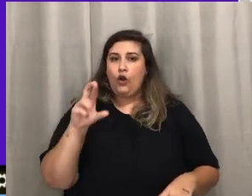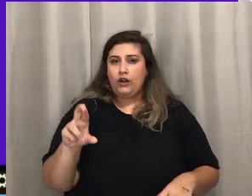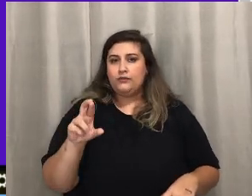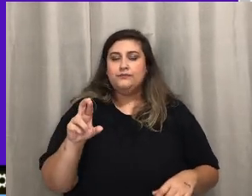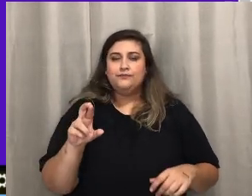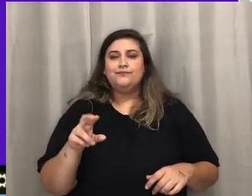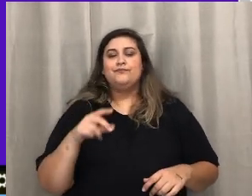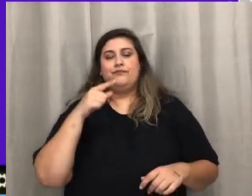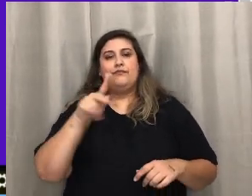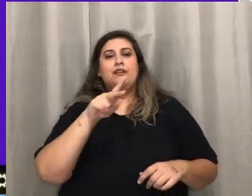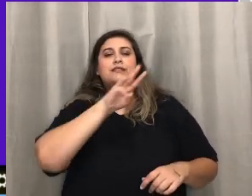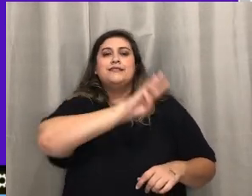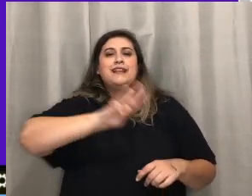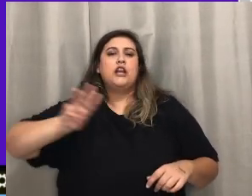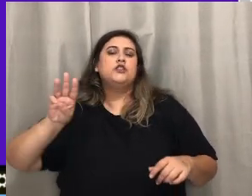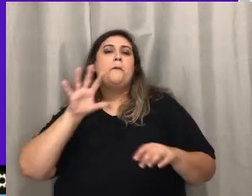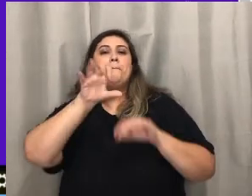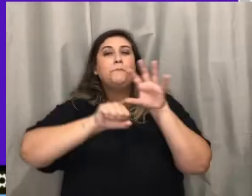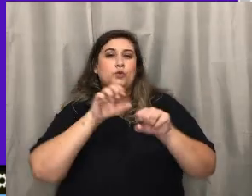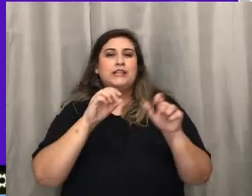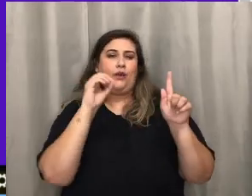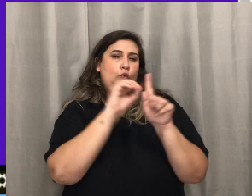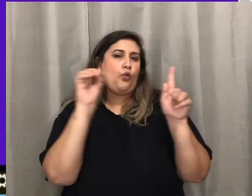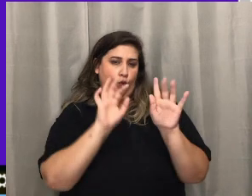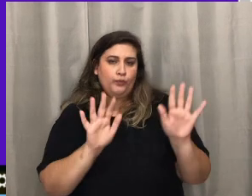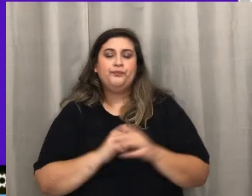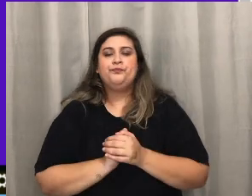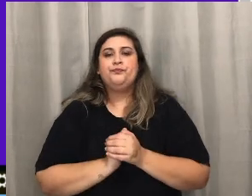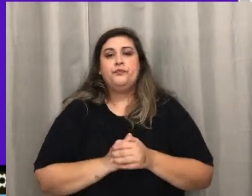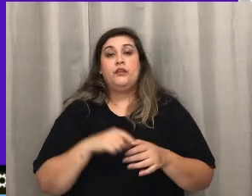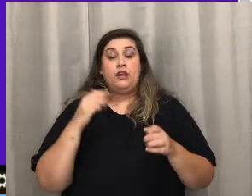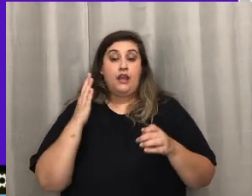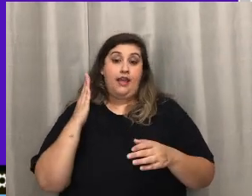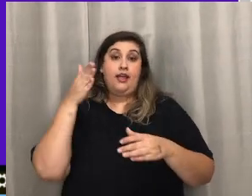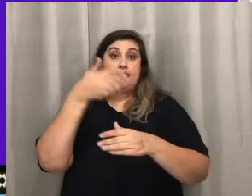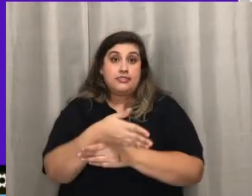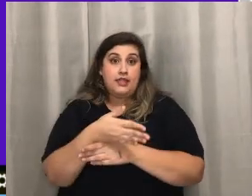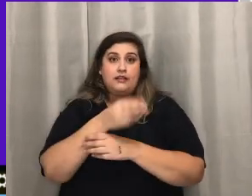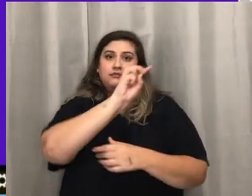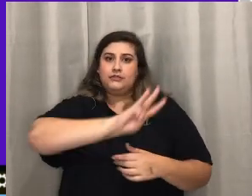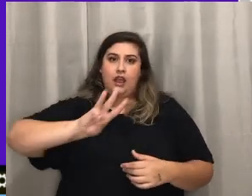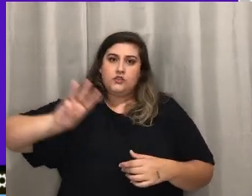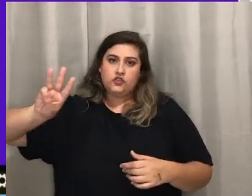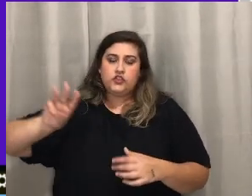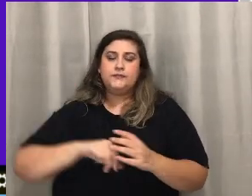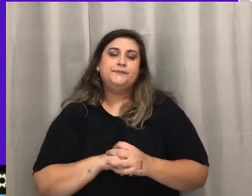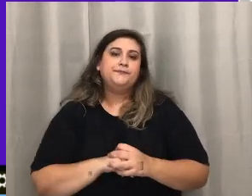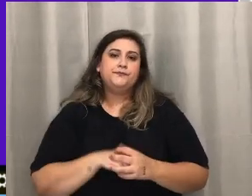em um site de busca como o Google e em seguida entrar no